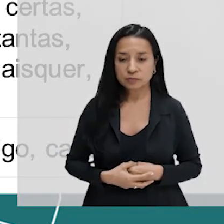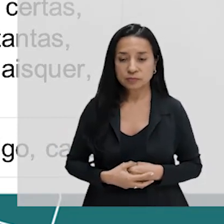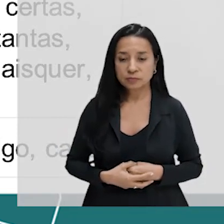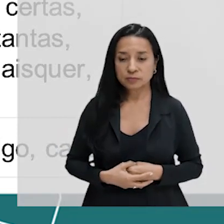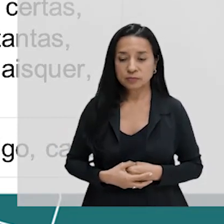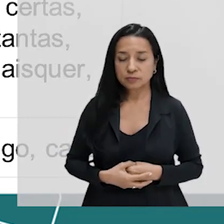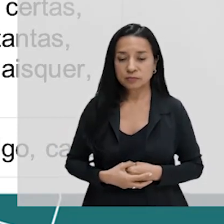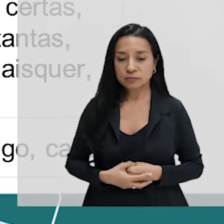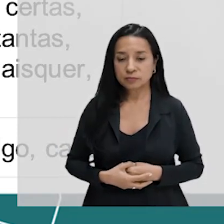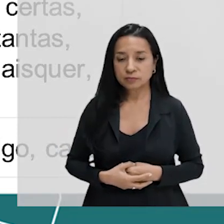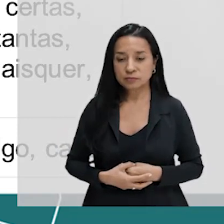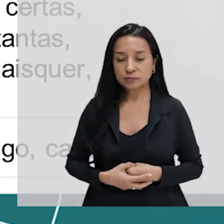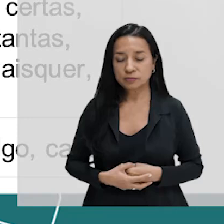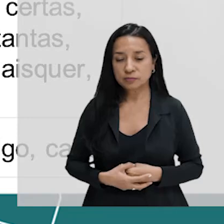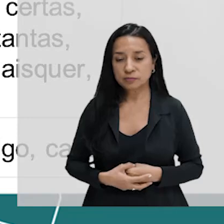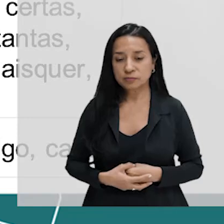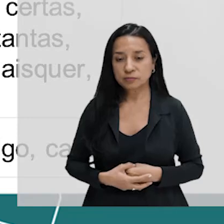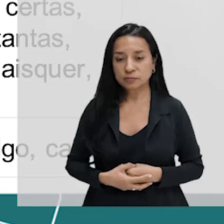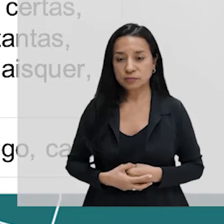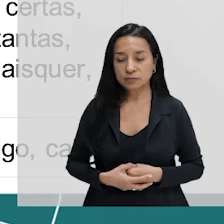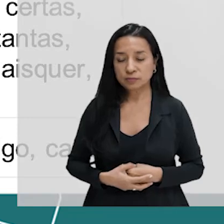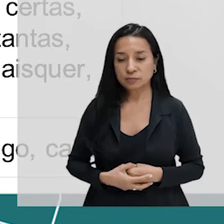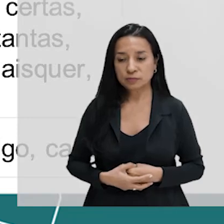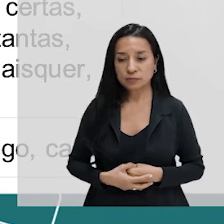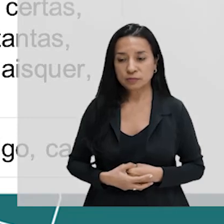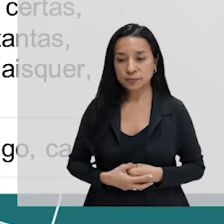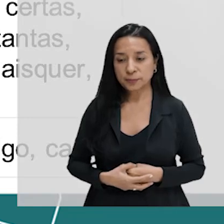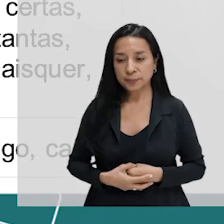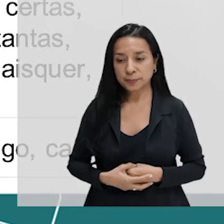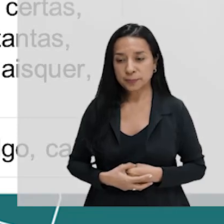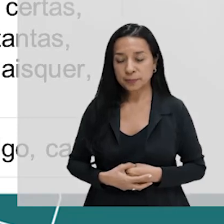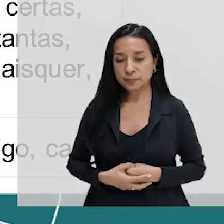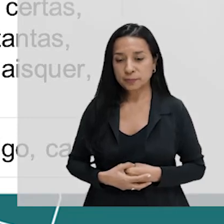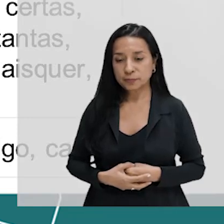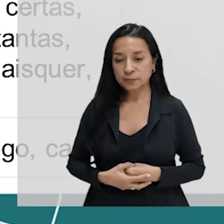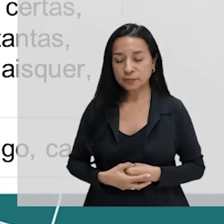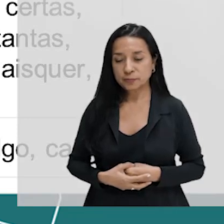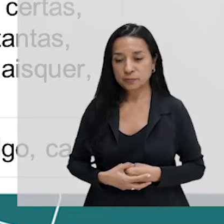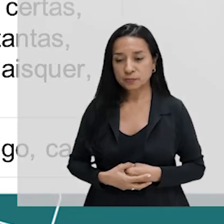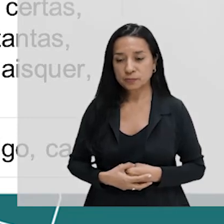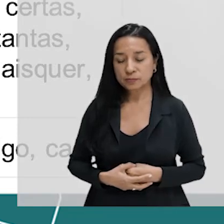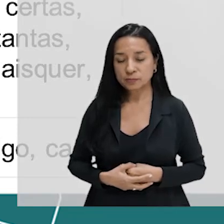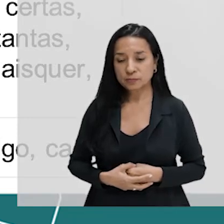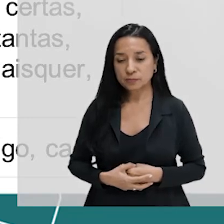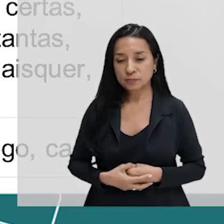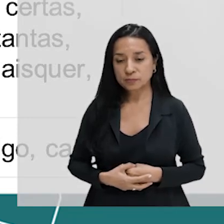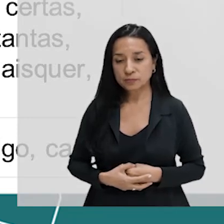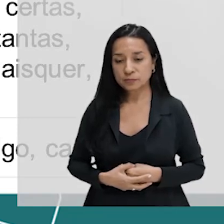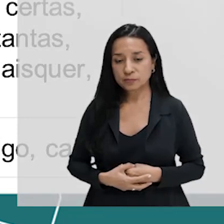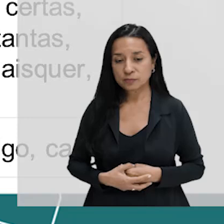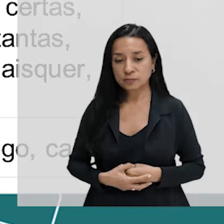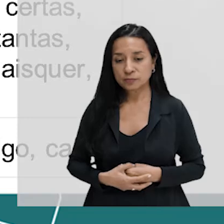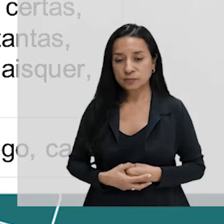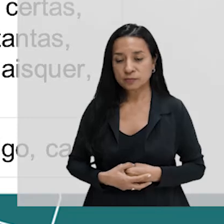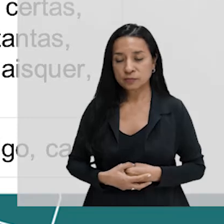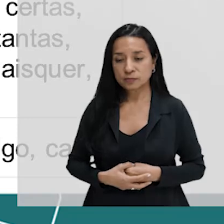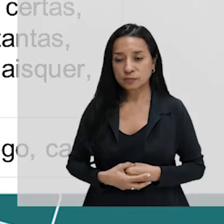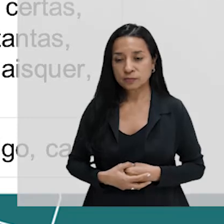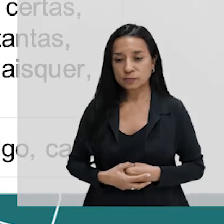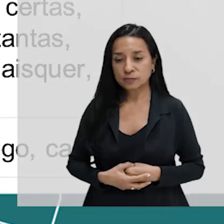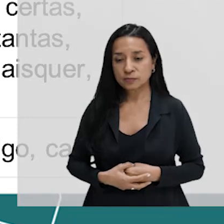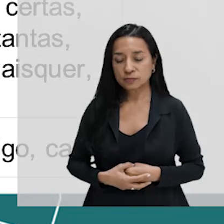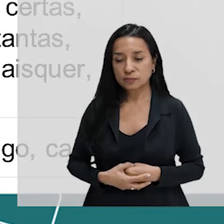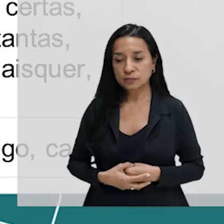várias, quanto, quanta, qual, quais, uma, uns, umas, né? Fica